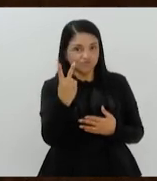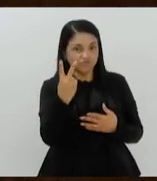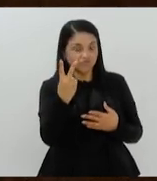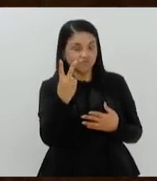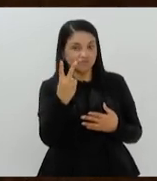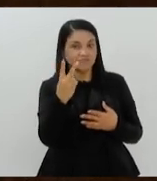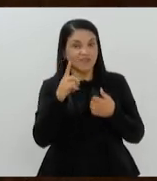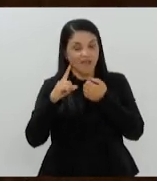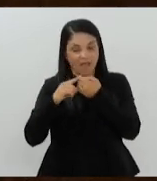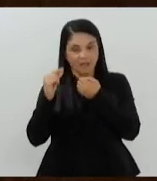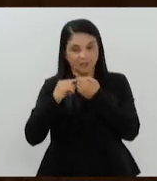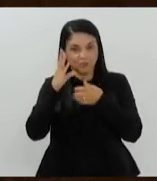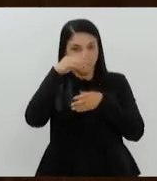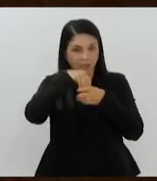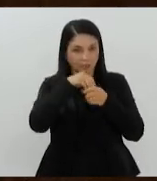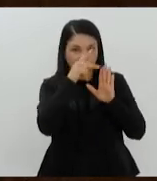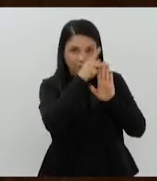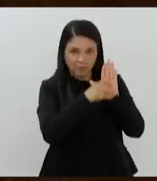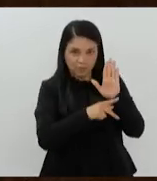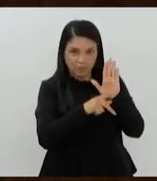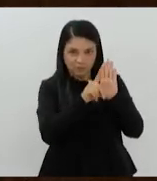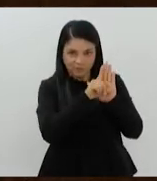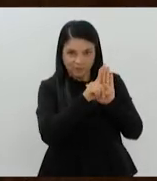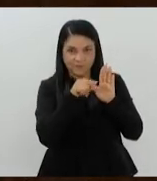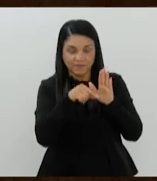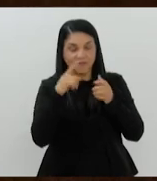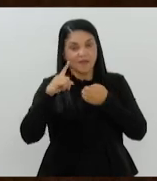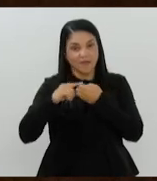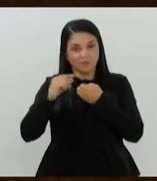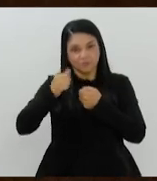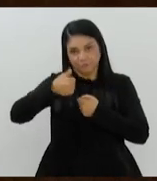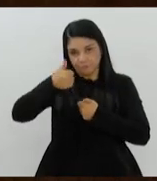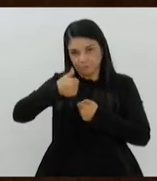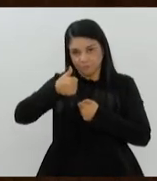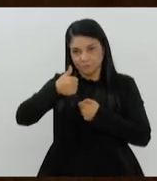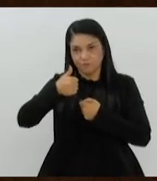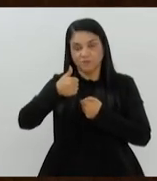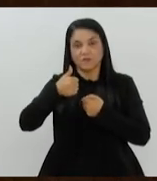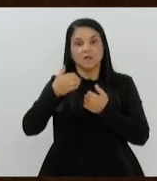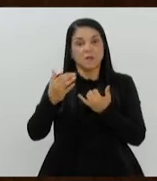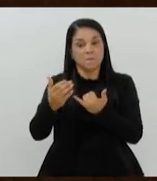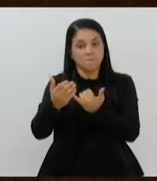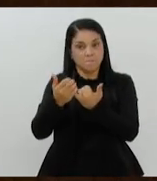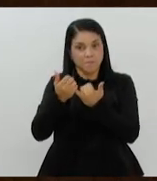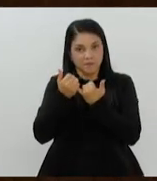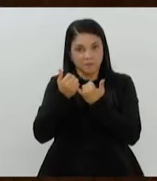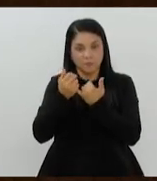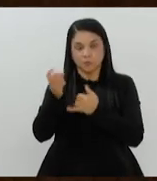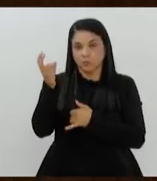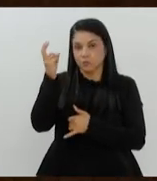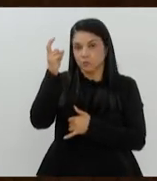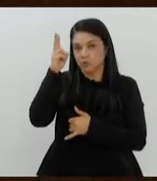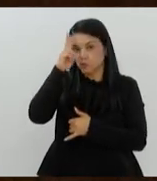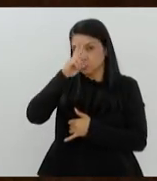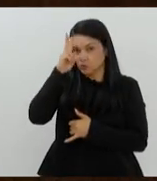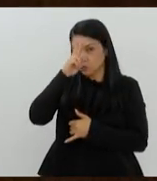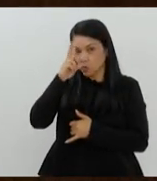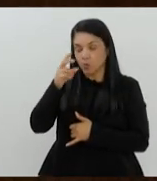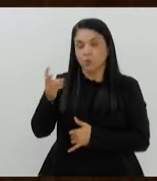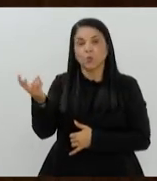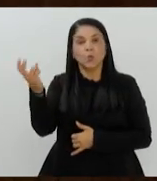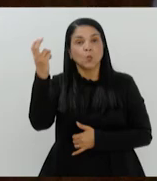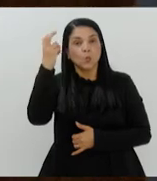2 artigos. Artigo 1º, fica declarado como patrimônio histórico,